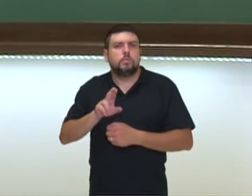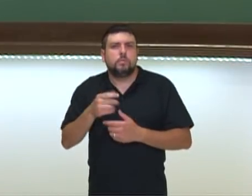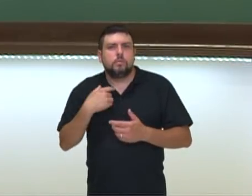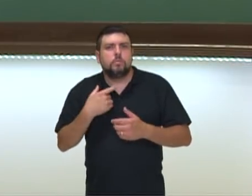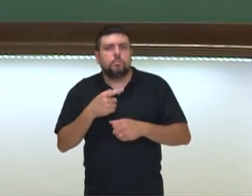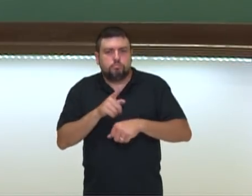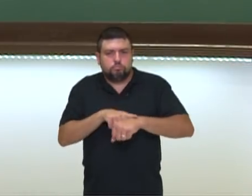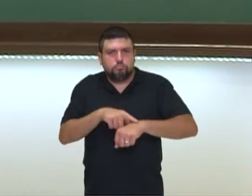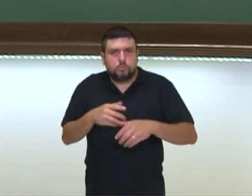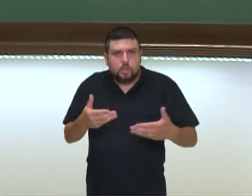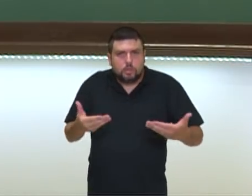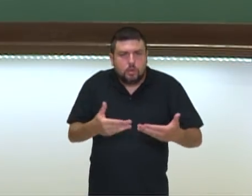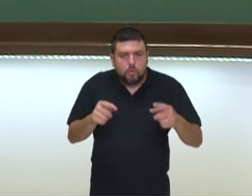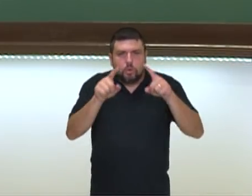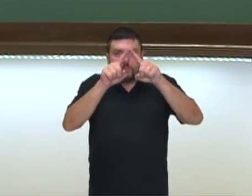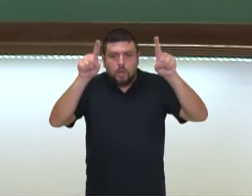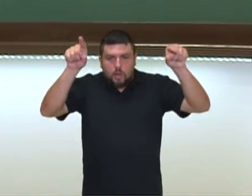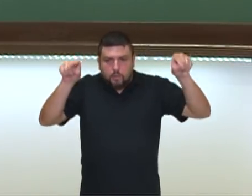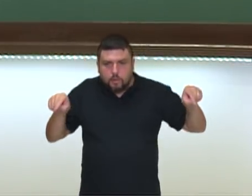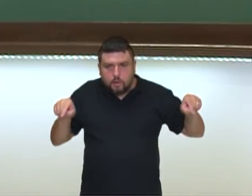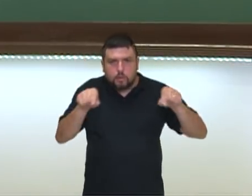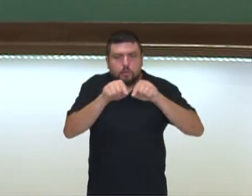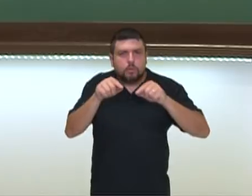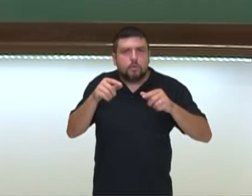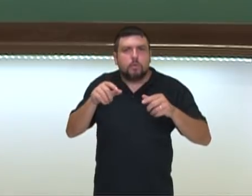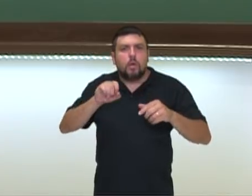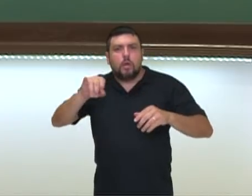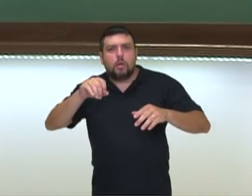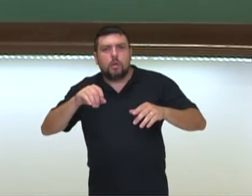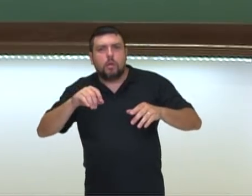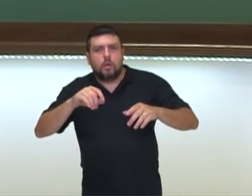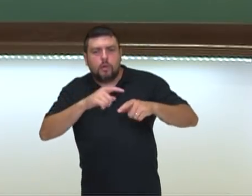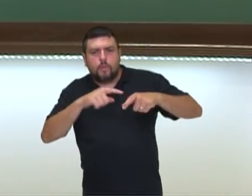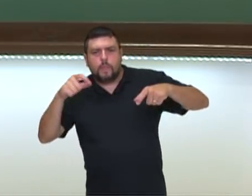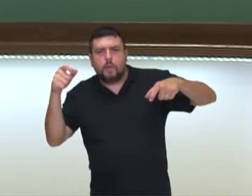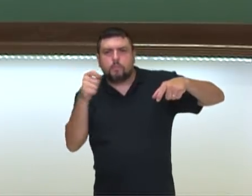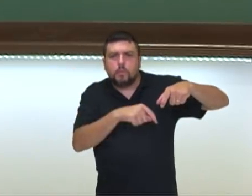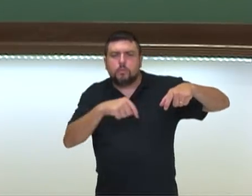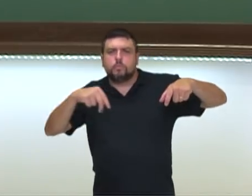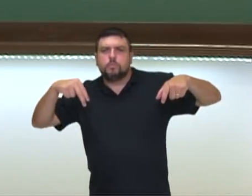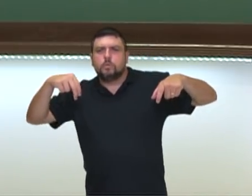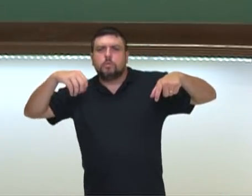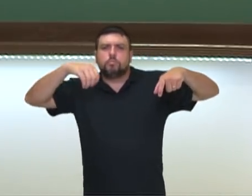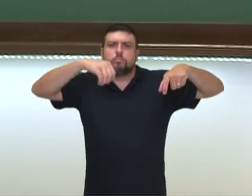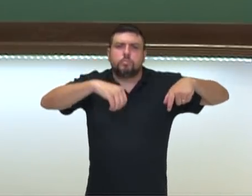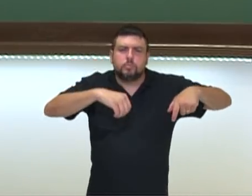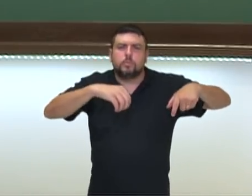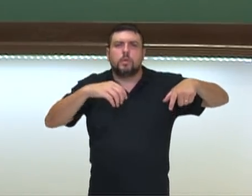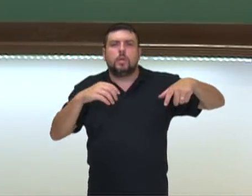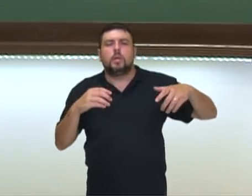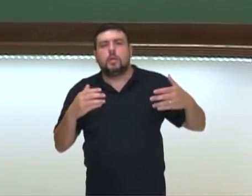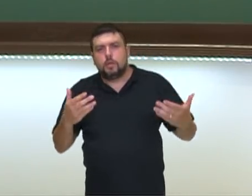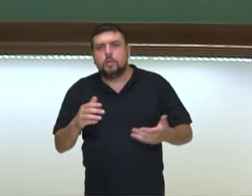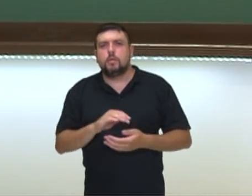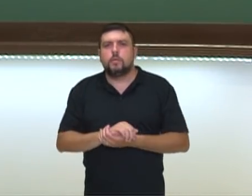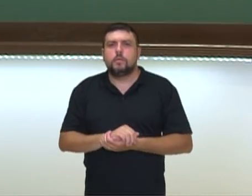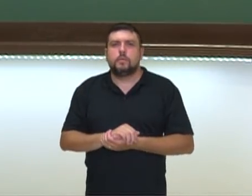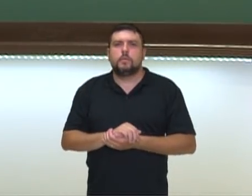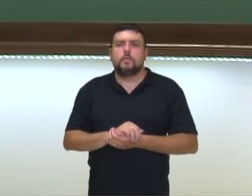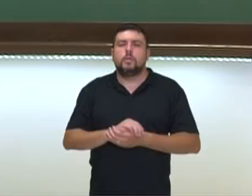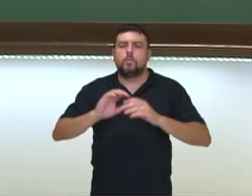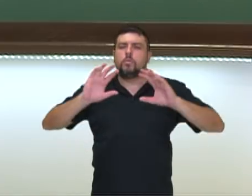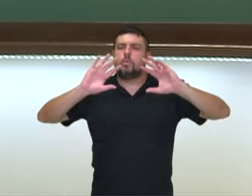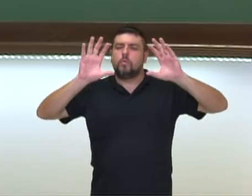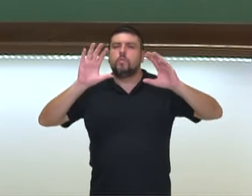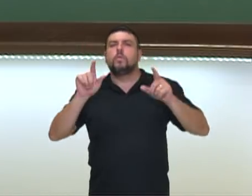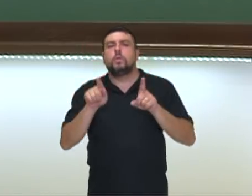que identifica, por exemplo, se realmente foi pênalti, se não foi, se a bola entrou, se a bola não entrou. Né? Então, todas as alternativas, além do voleibol, claro, né? Então,